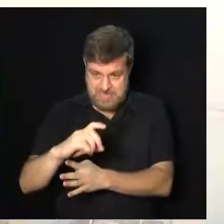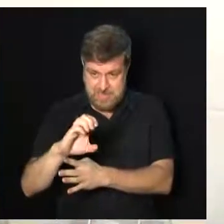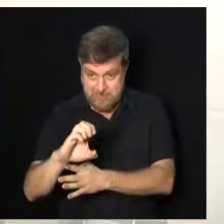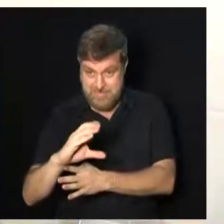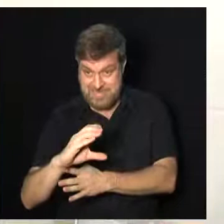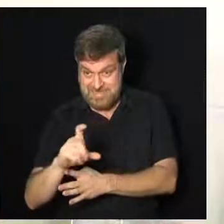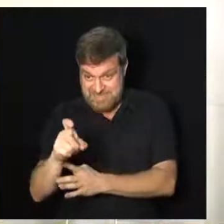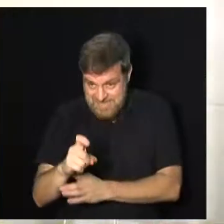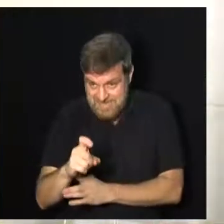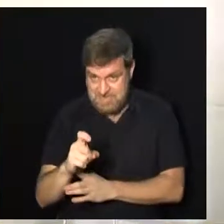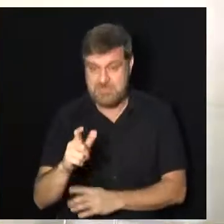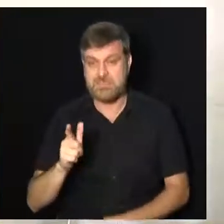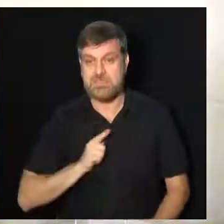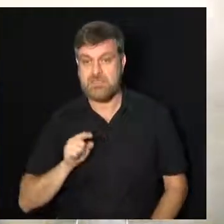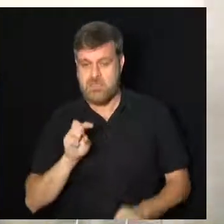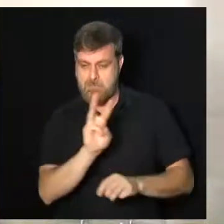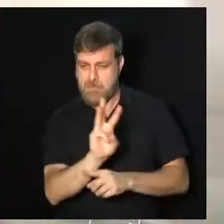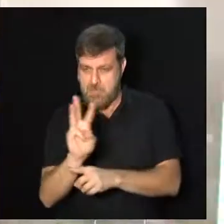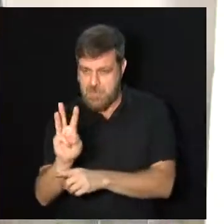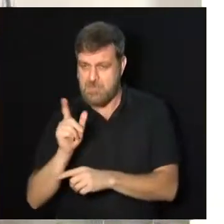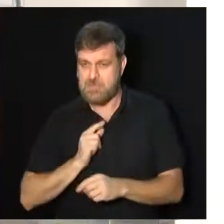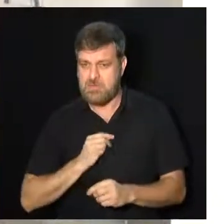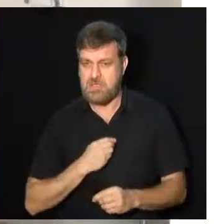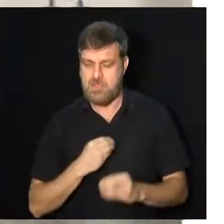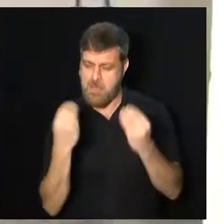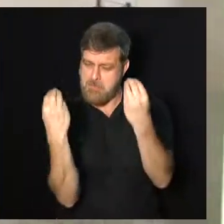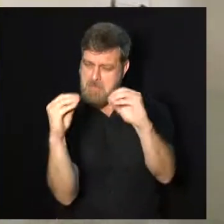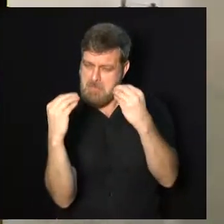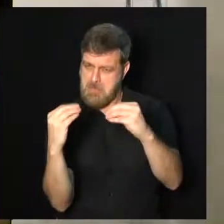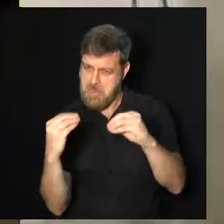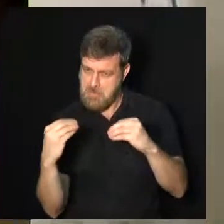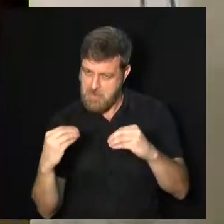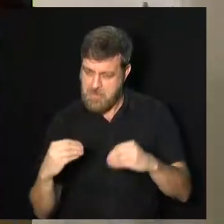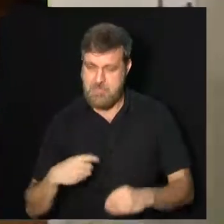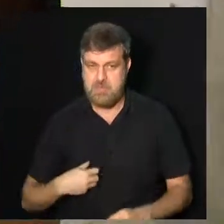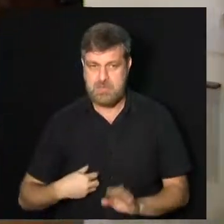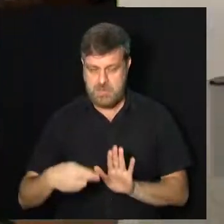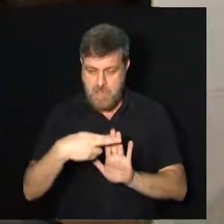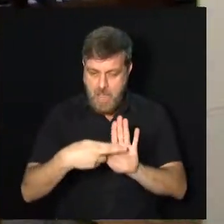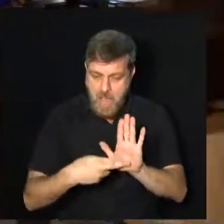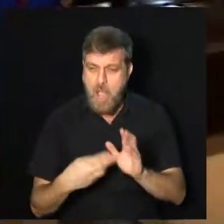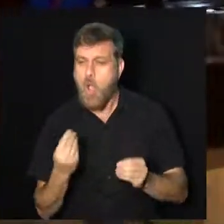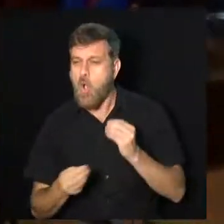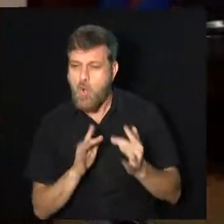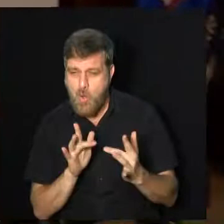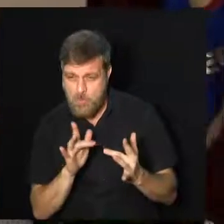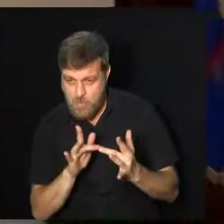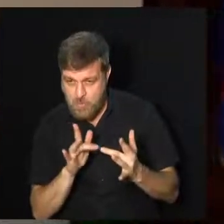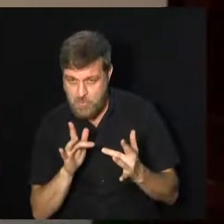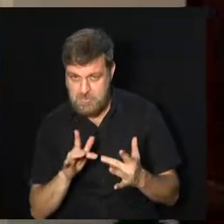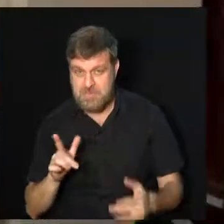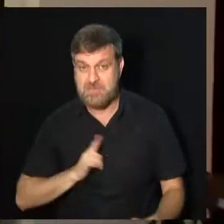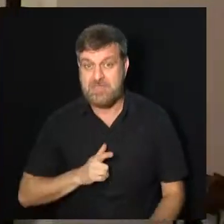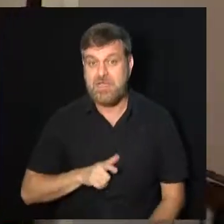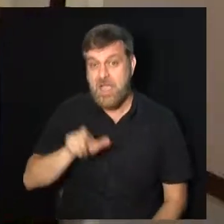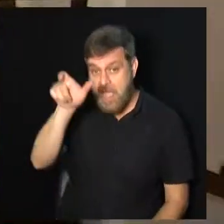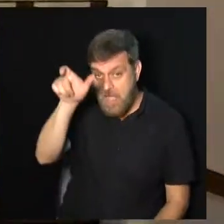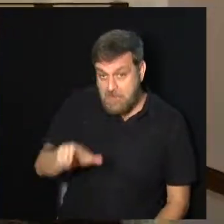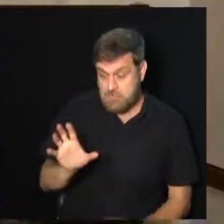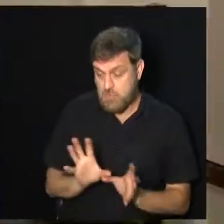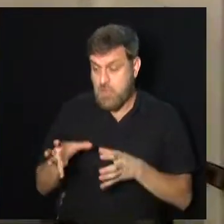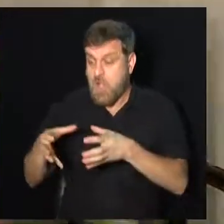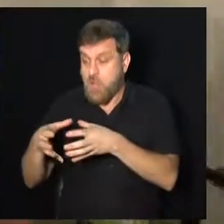www.spesex.eb.mil.br. Há as recomendações, as solicitações de recomendação quanto ao contato inicial, caso seja em